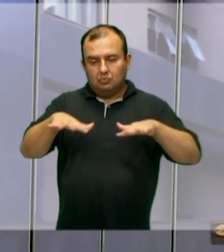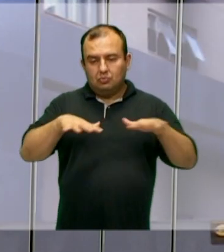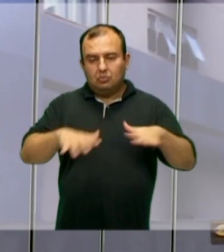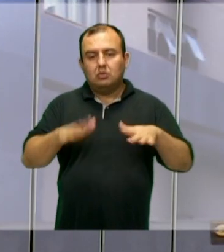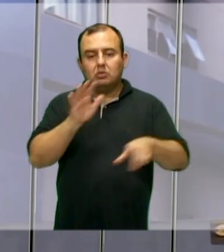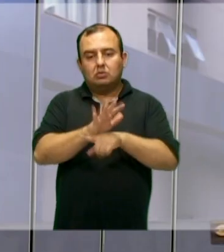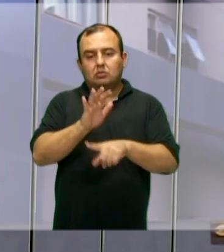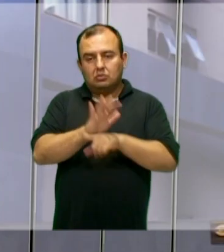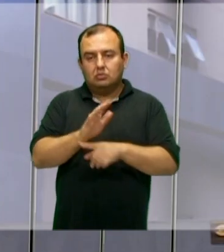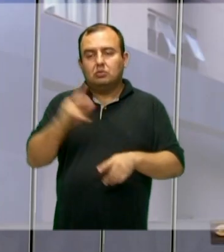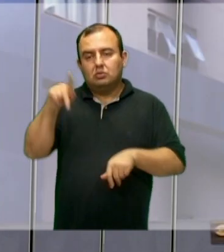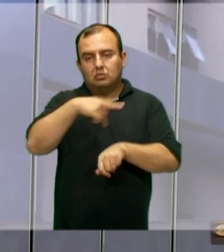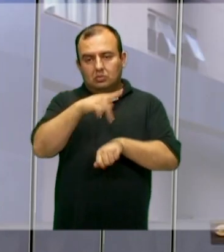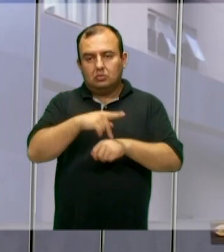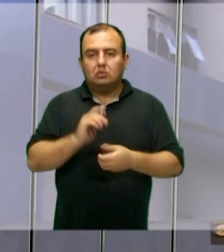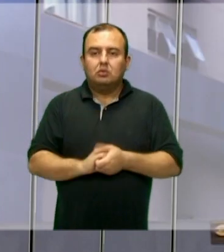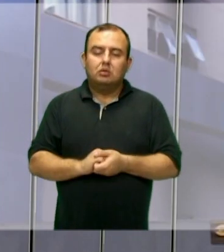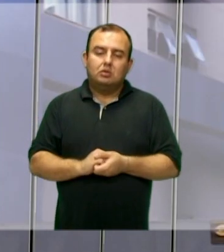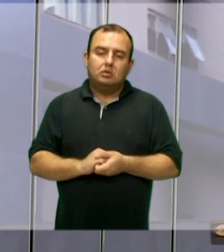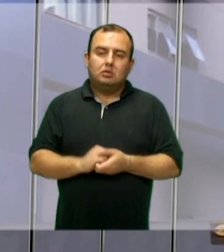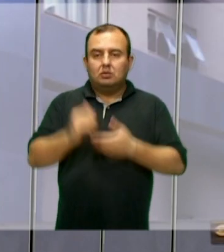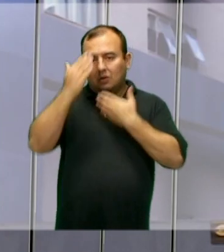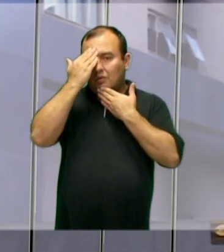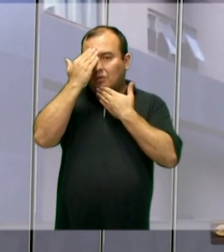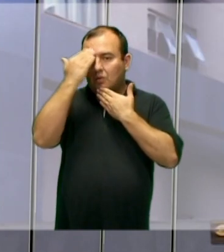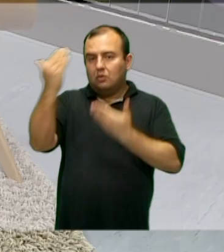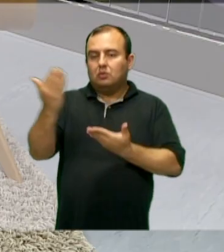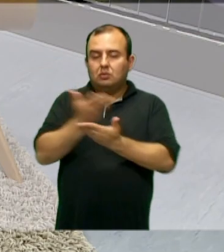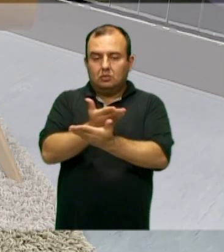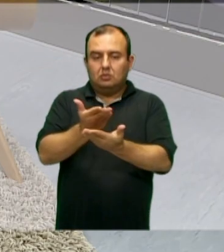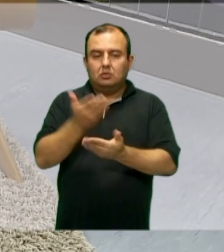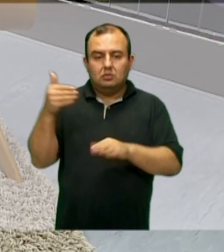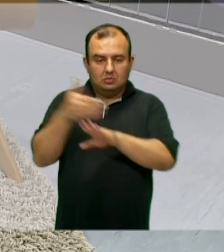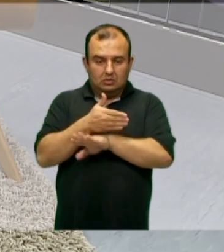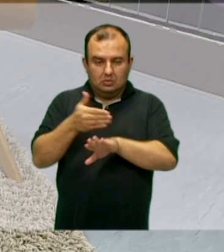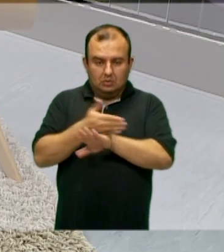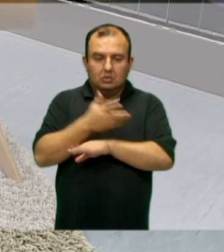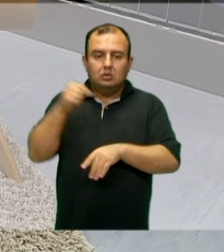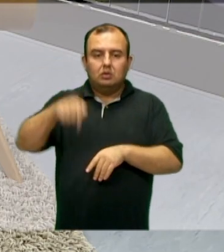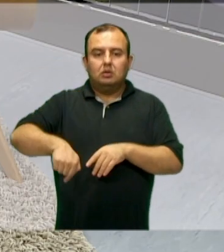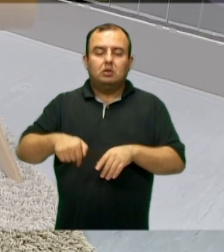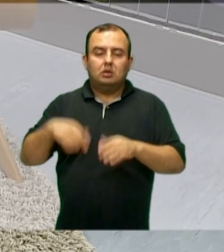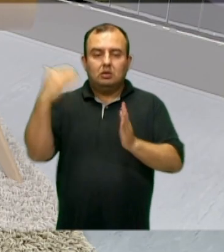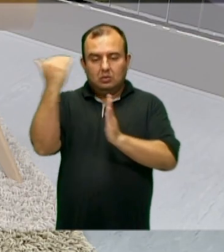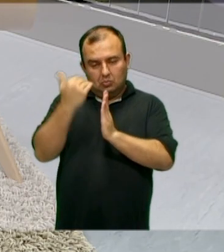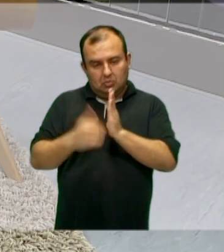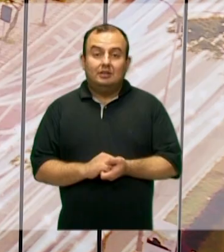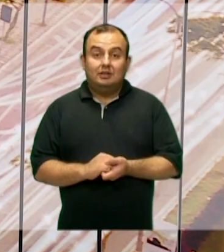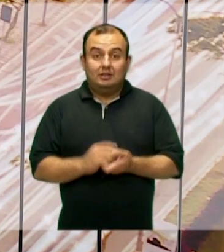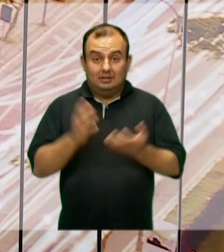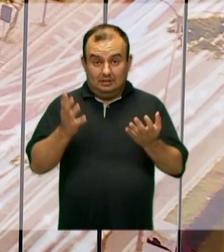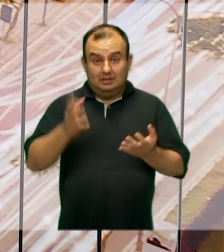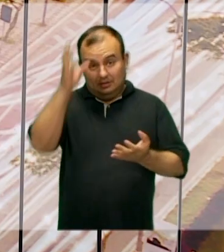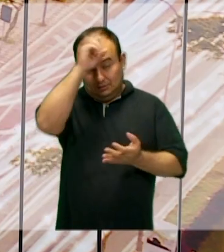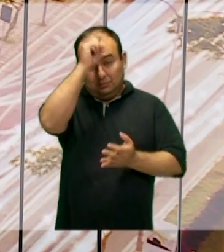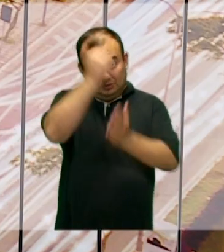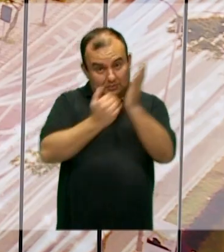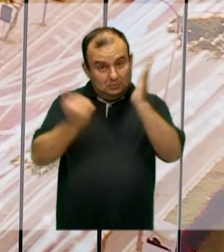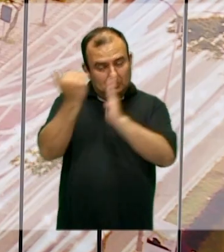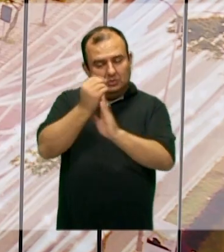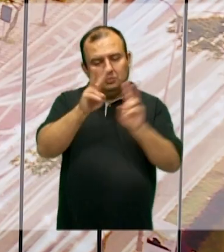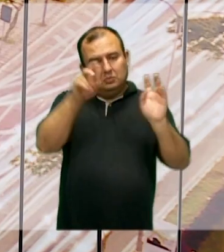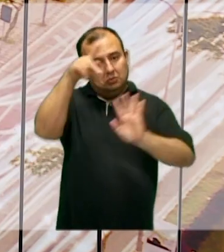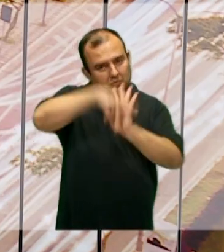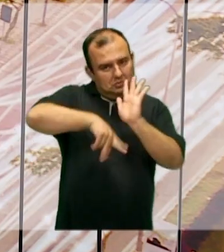que é grande no país, né? Exatamente. Davi, muito obrigada pela sua participação aqui no programa mais uma vez. Quer saber mais sobre